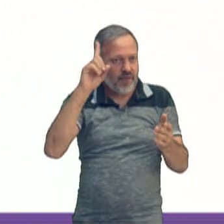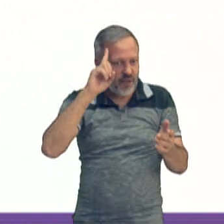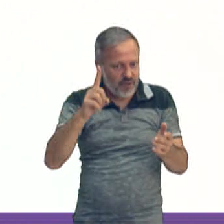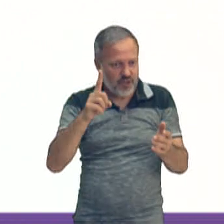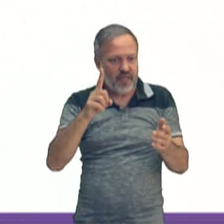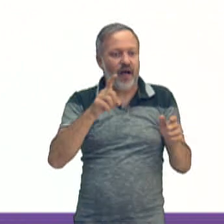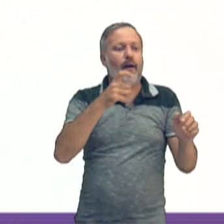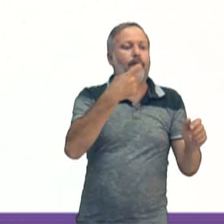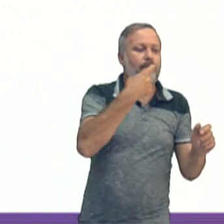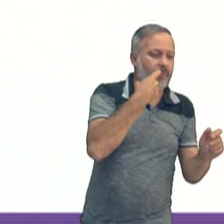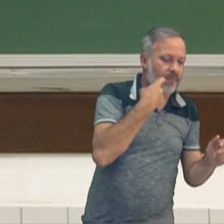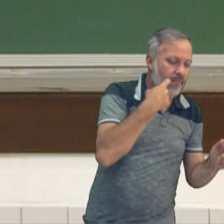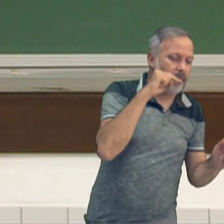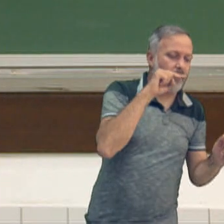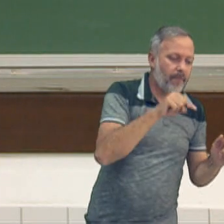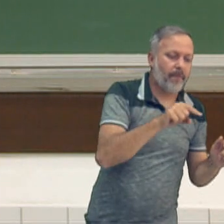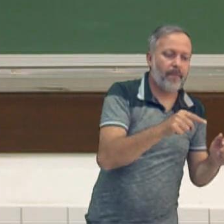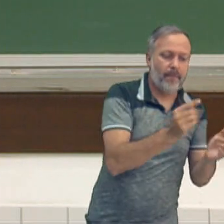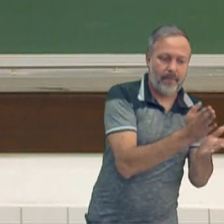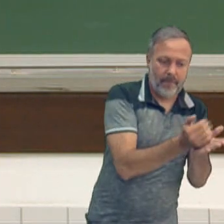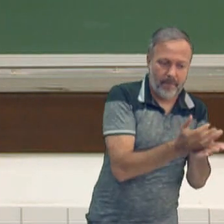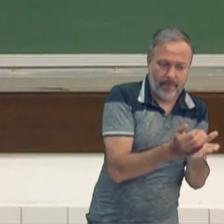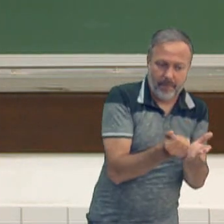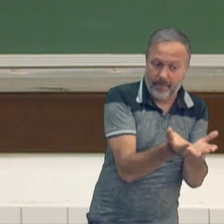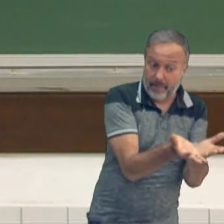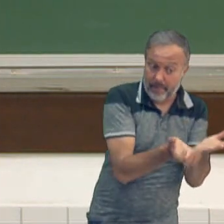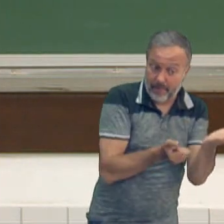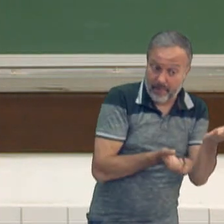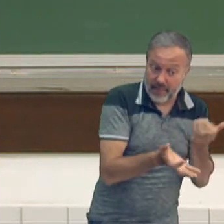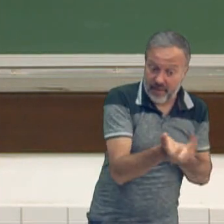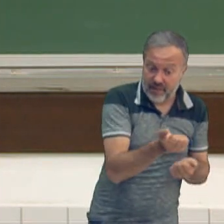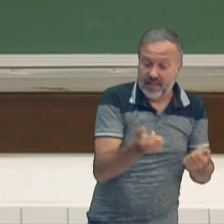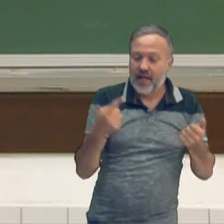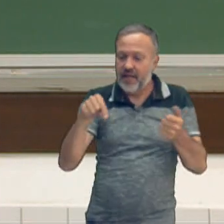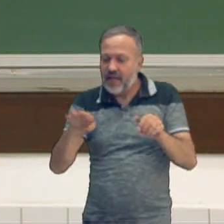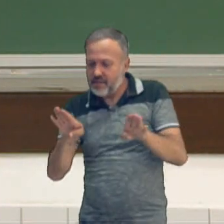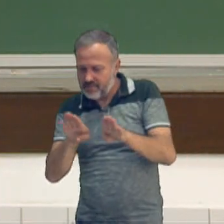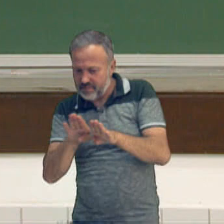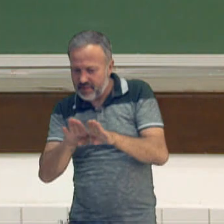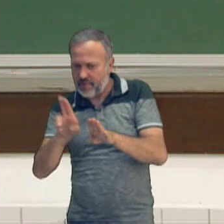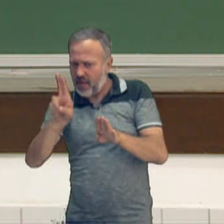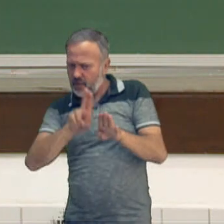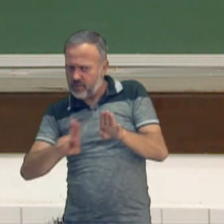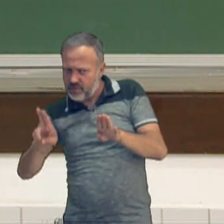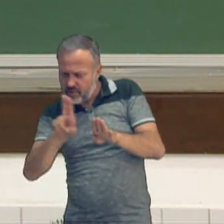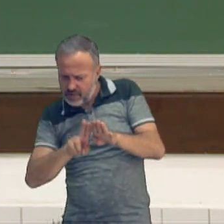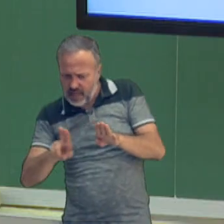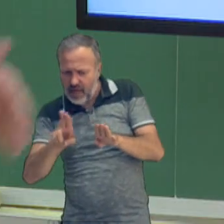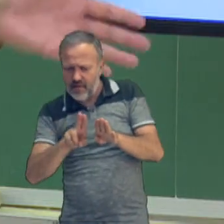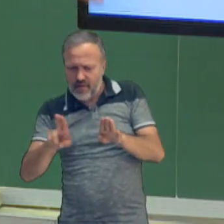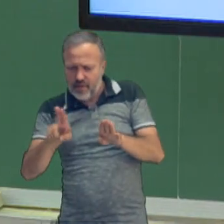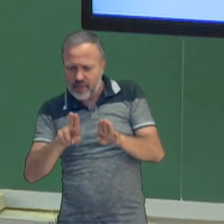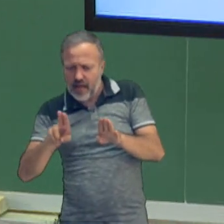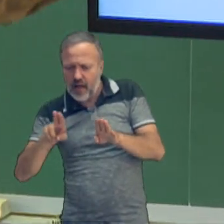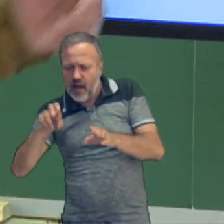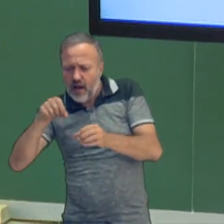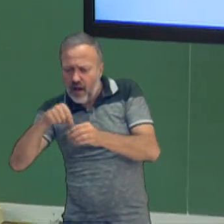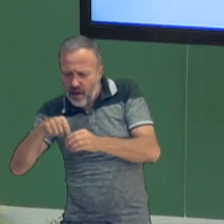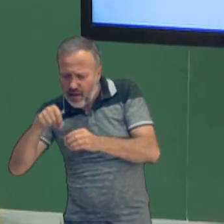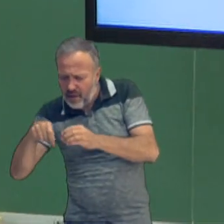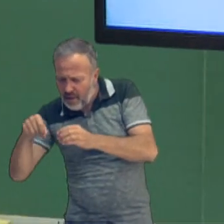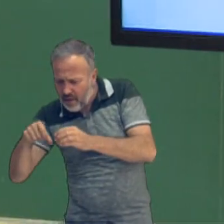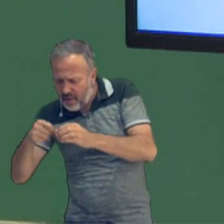um povo bastante agrícola, os egípcios, que fizeram pirâmides, esfinge, são mais conhecidos, né, pelas pirâmides,